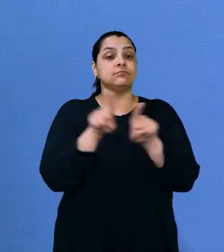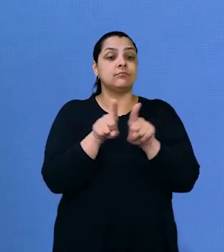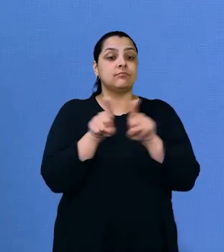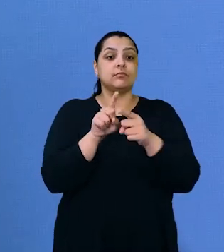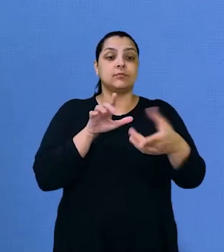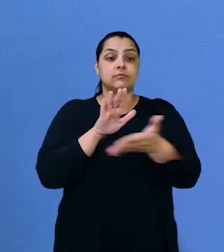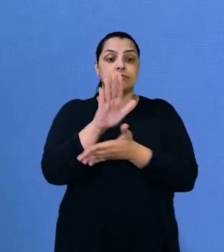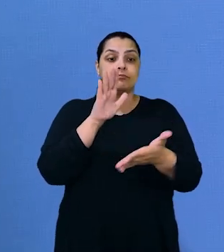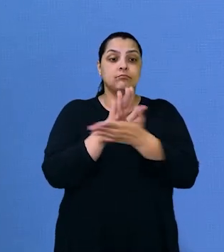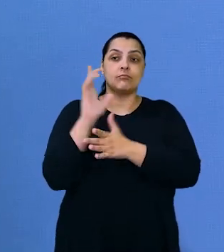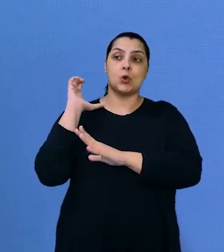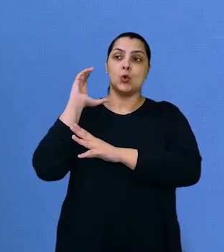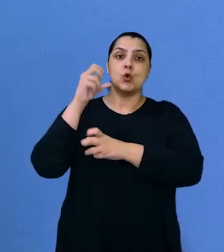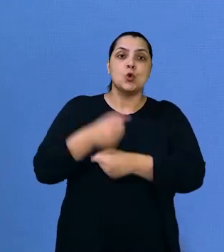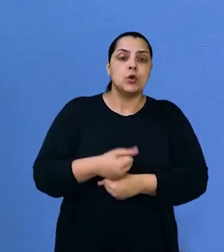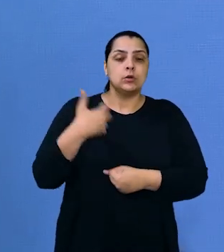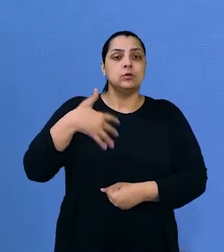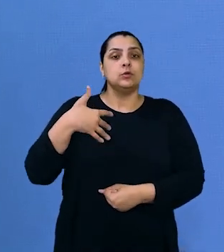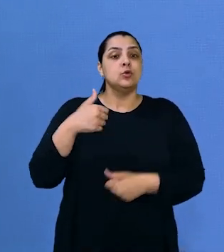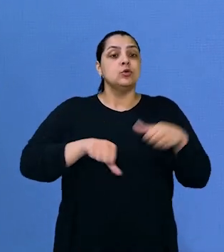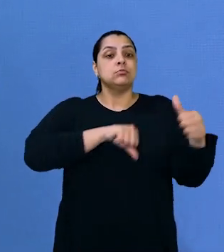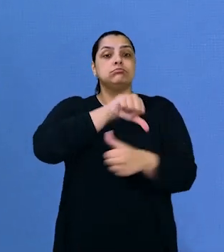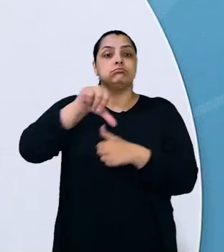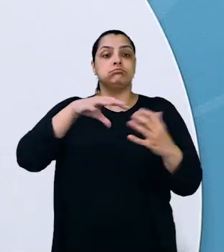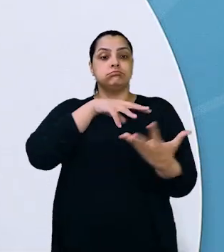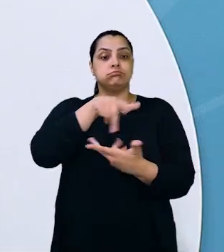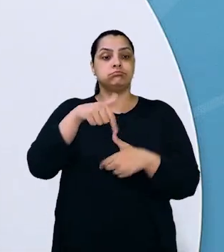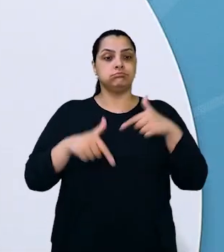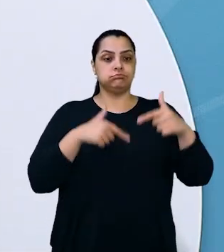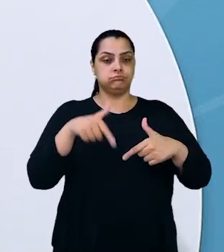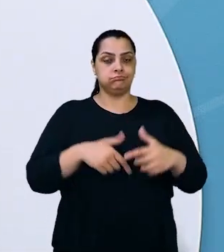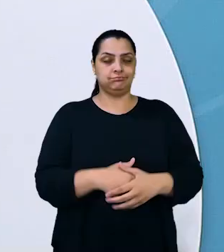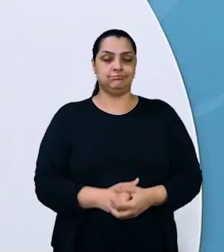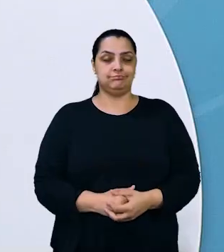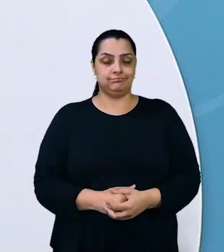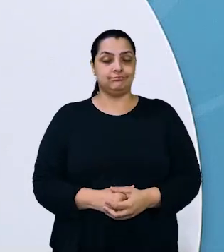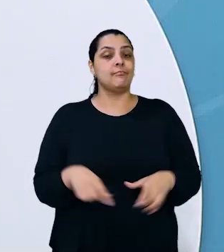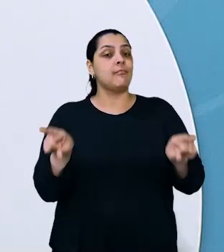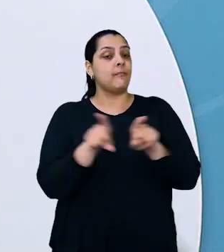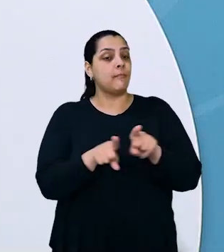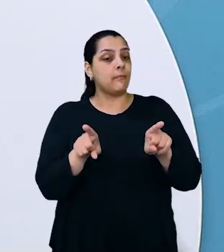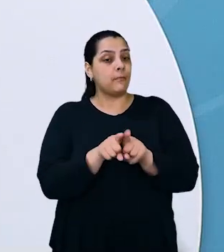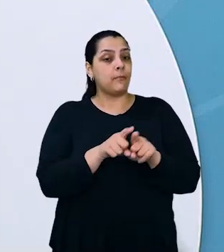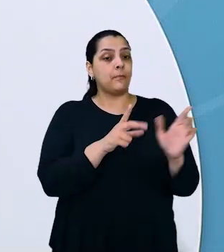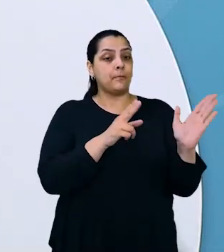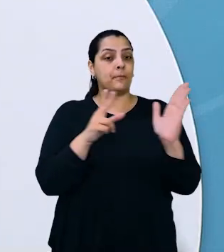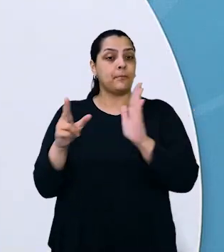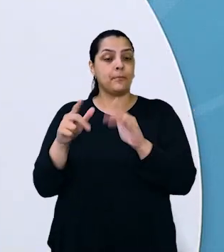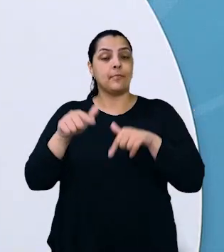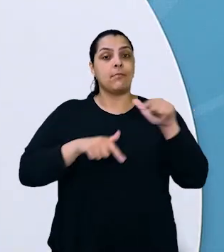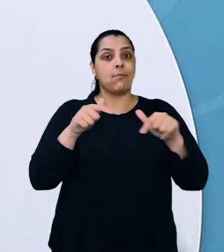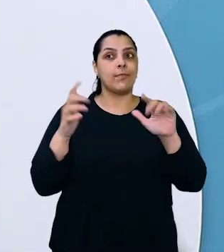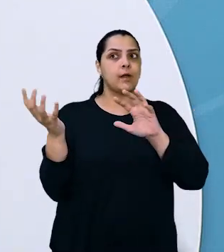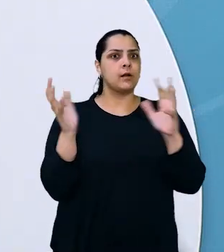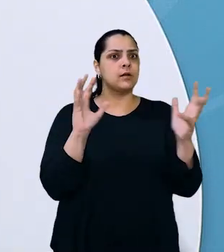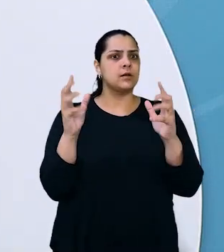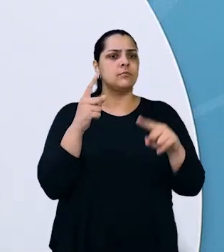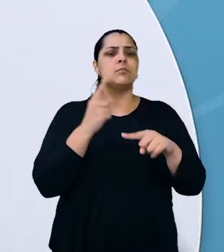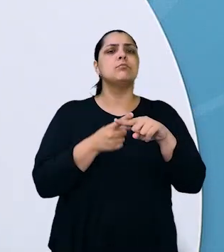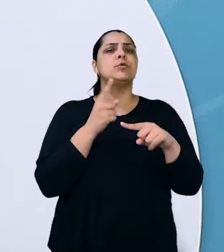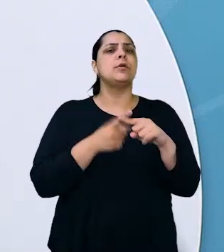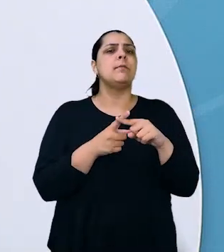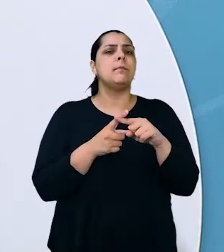publicação acompanhou um século de transformações no mundo do trabalho. A edição também traz a série Trabalho e Clima e explica por